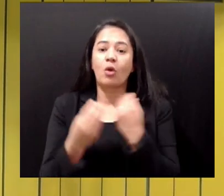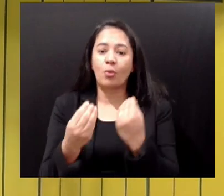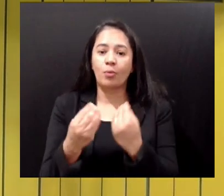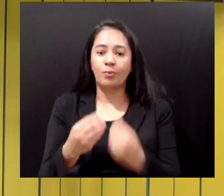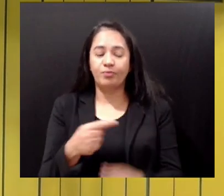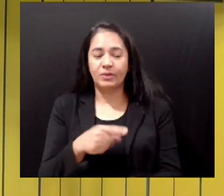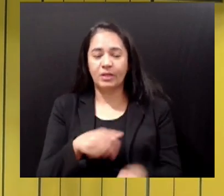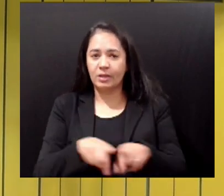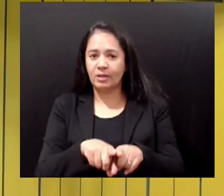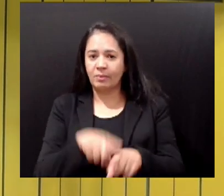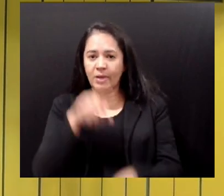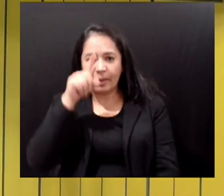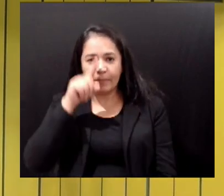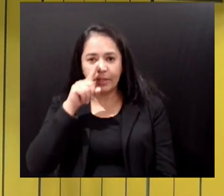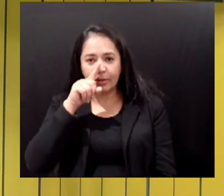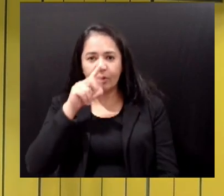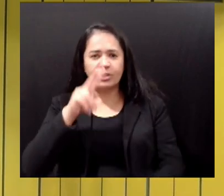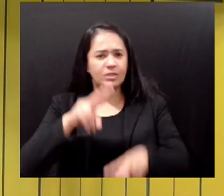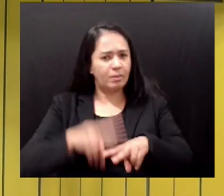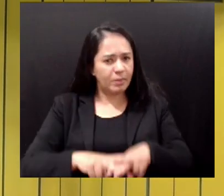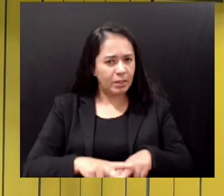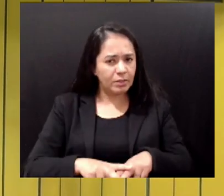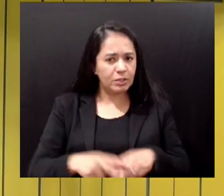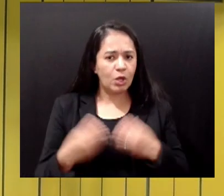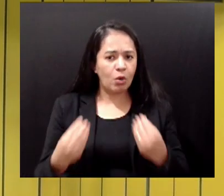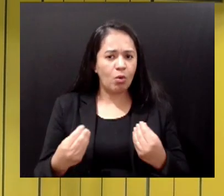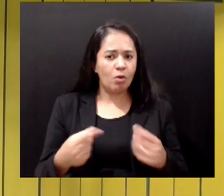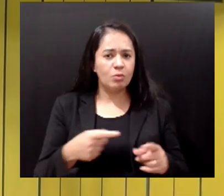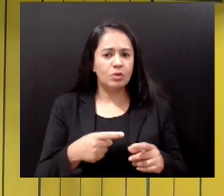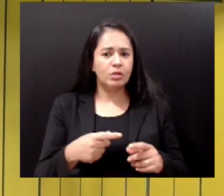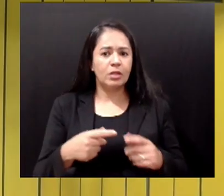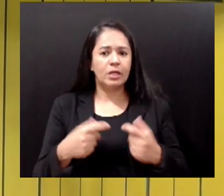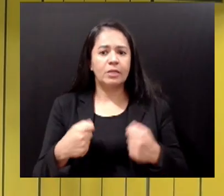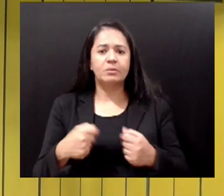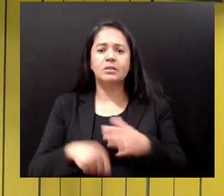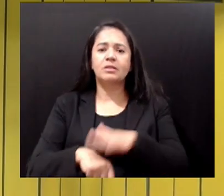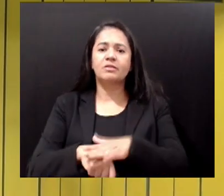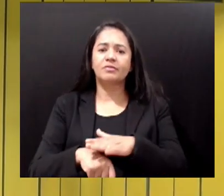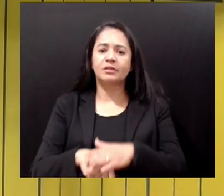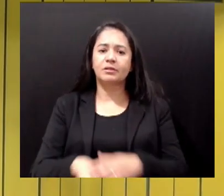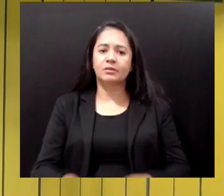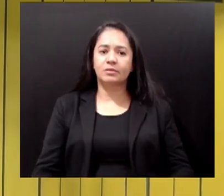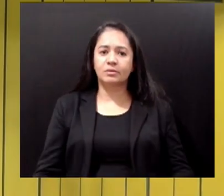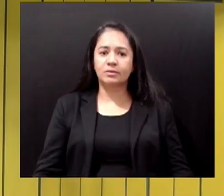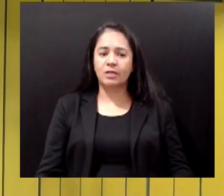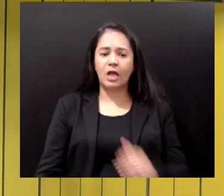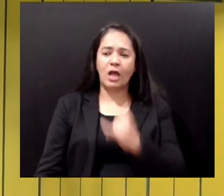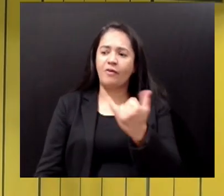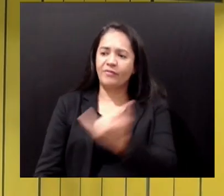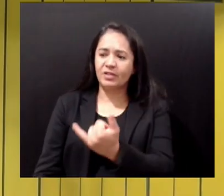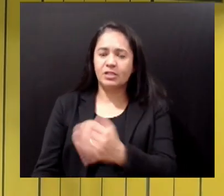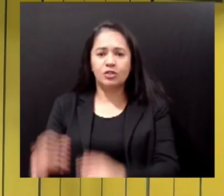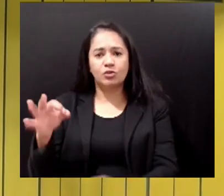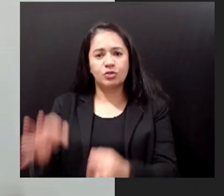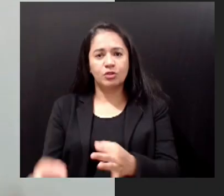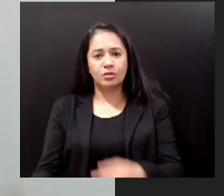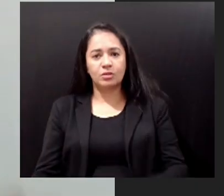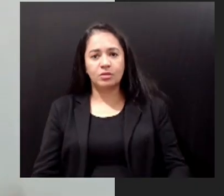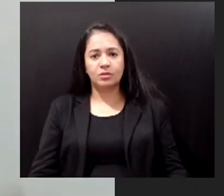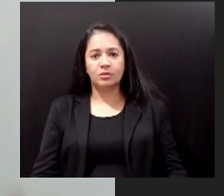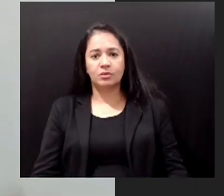corre o risco da prisão. E como ela deve proceder, doutora, nesse momento? Avisar a justiça?